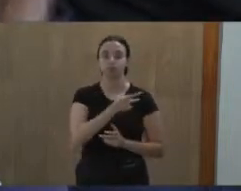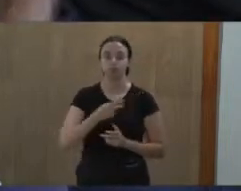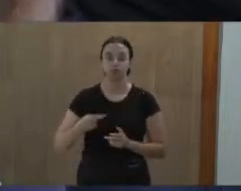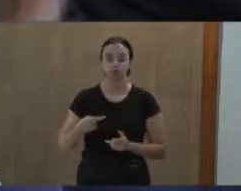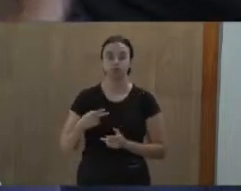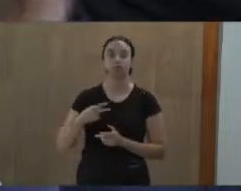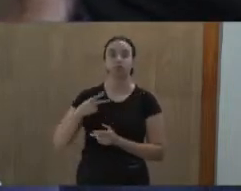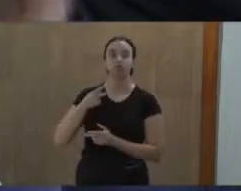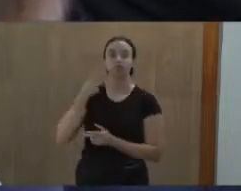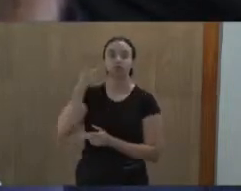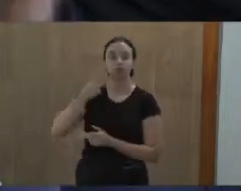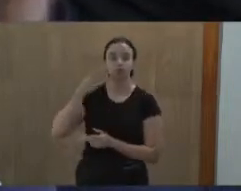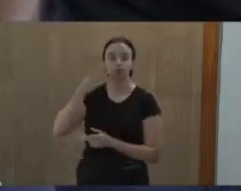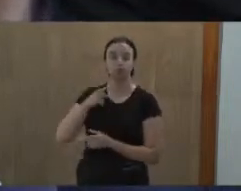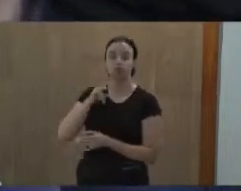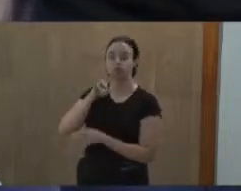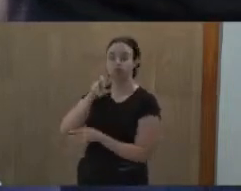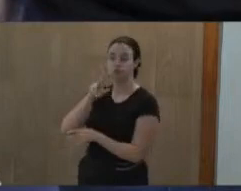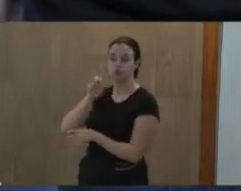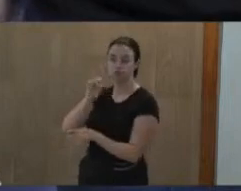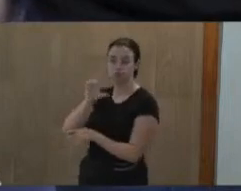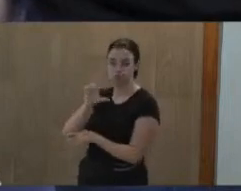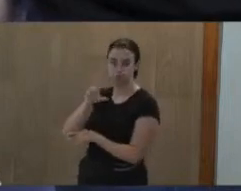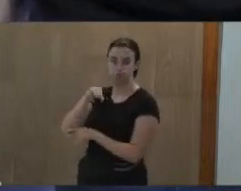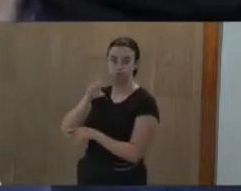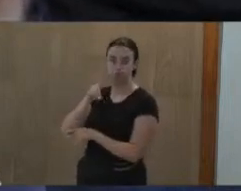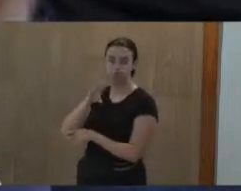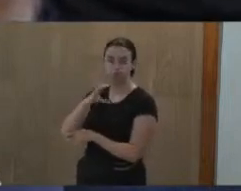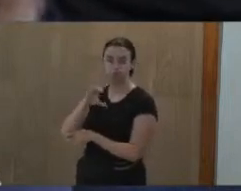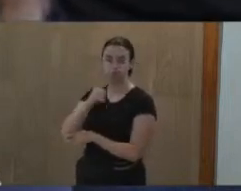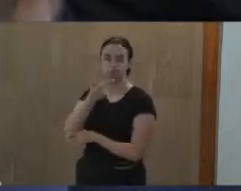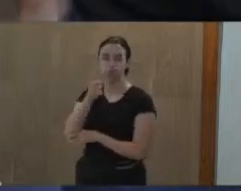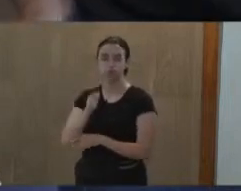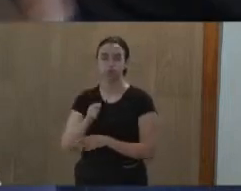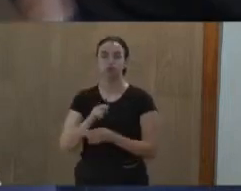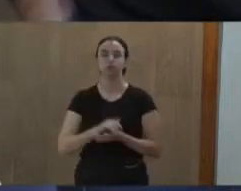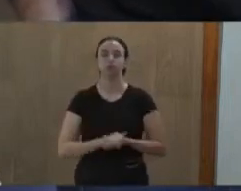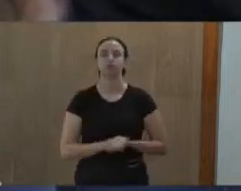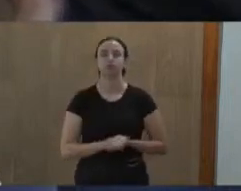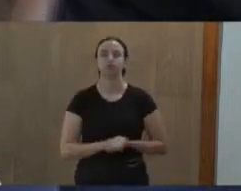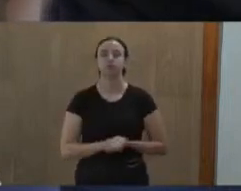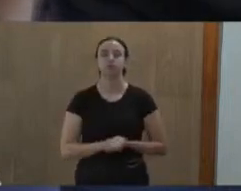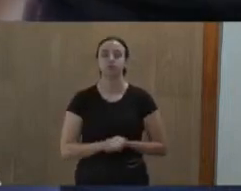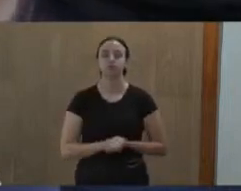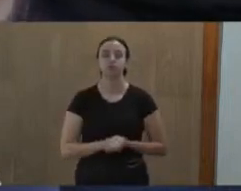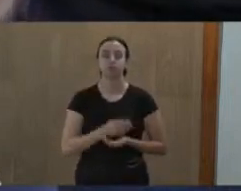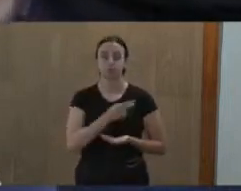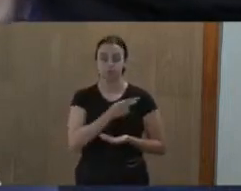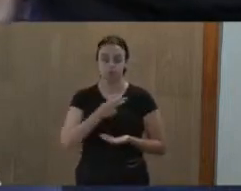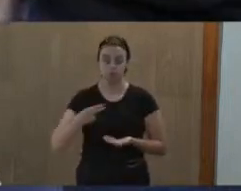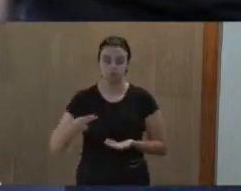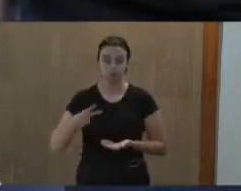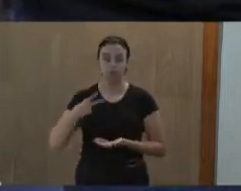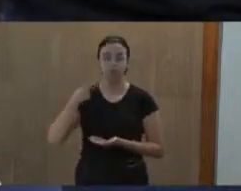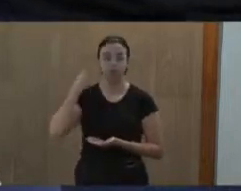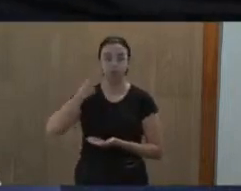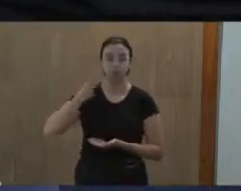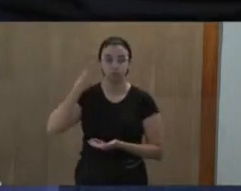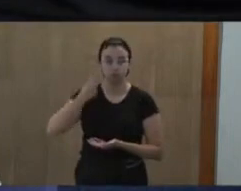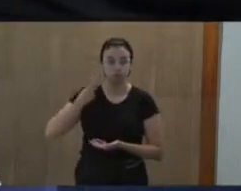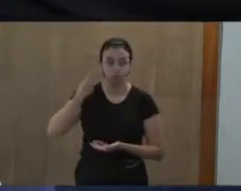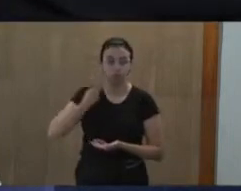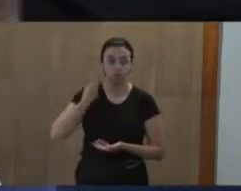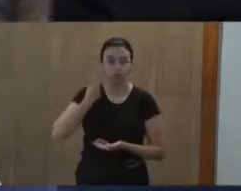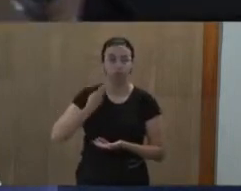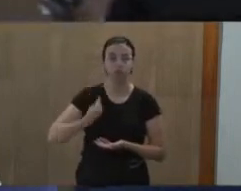Mendonça, vereador, presidente substituto da Câmara Municipal de Divinópolis. Senhor presidente, o vereador que